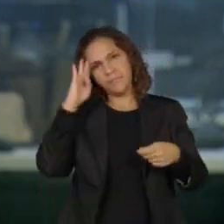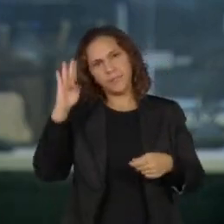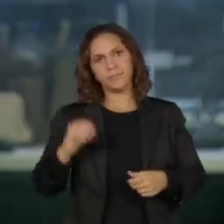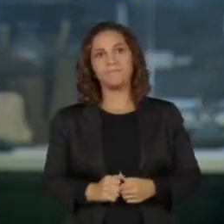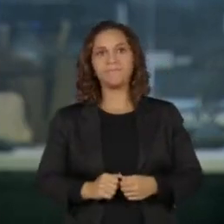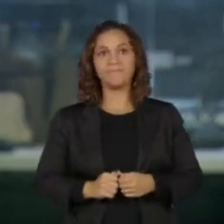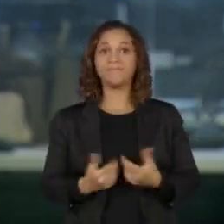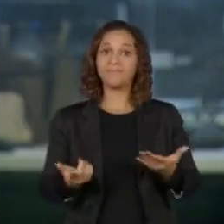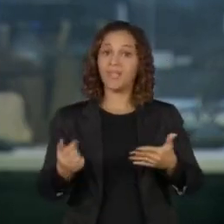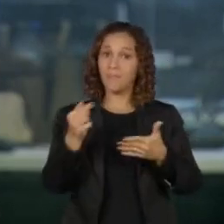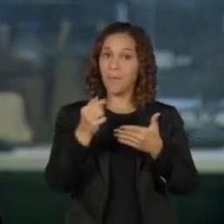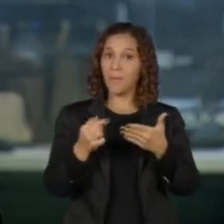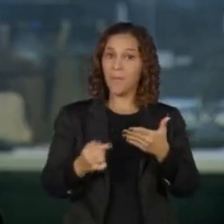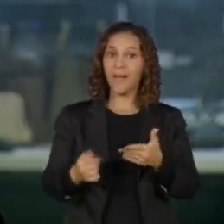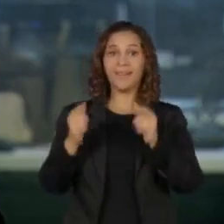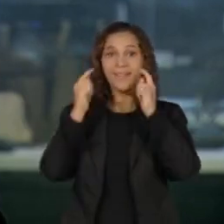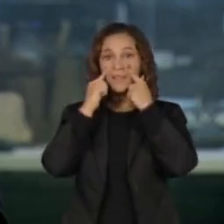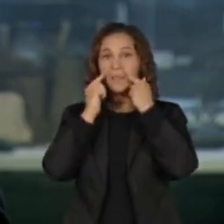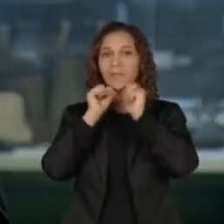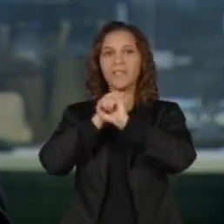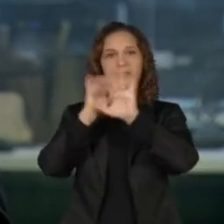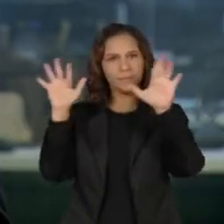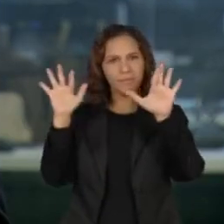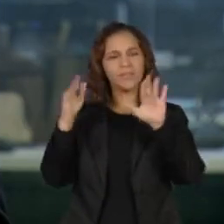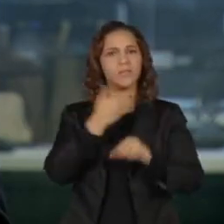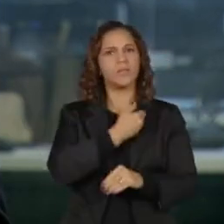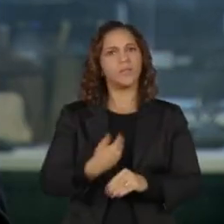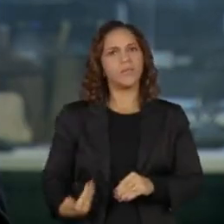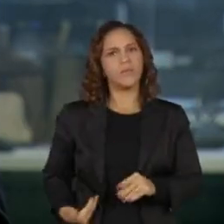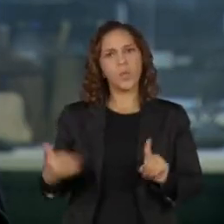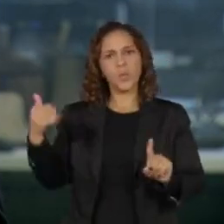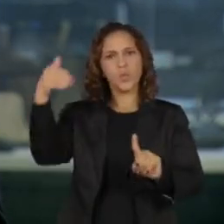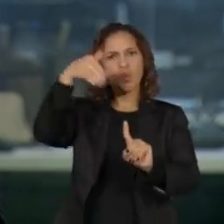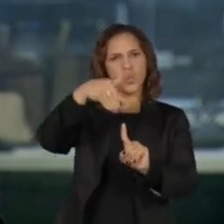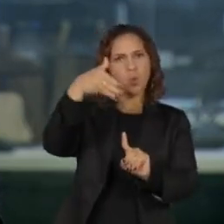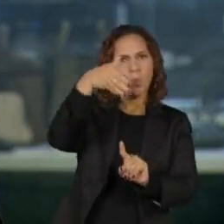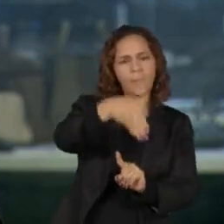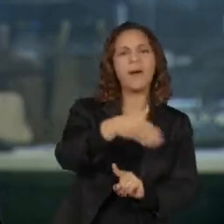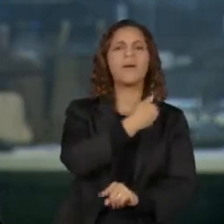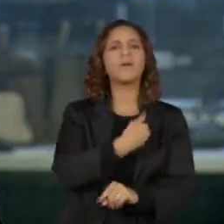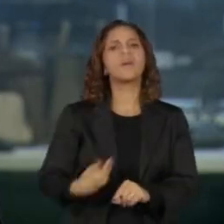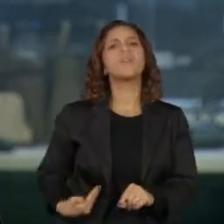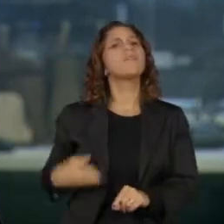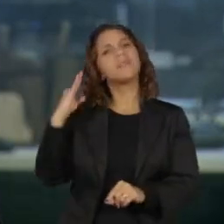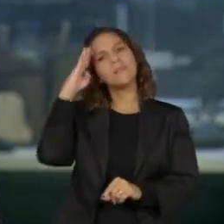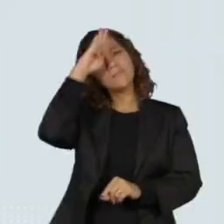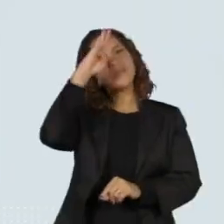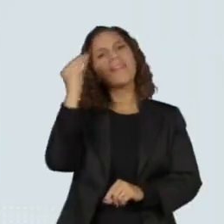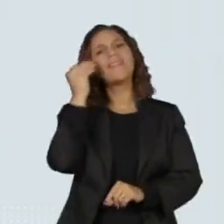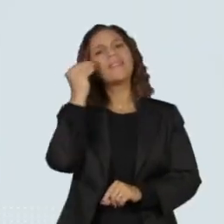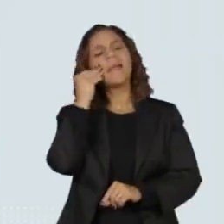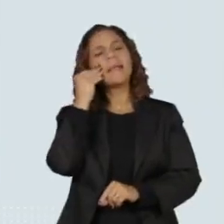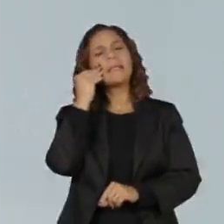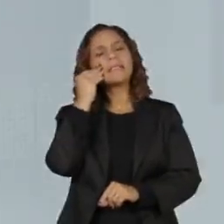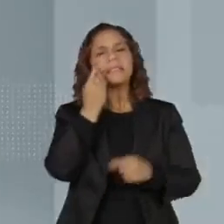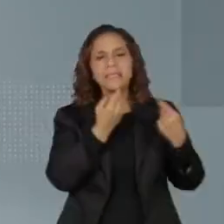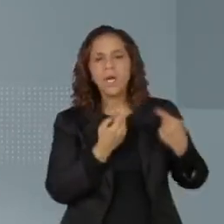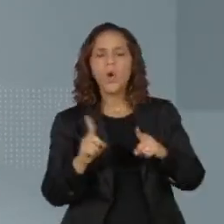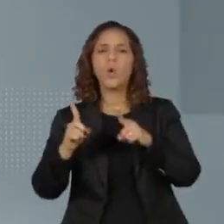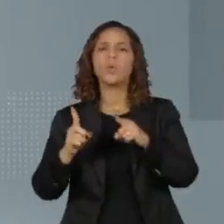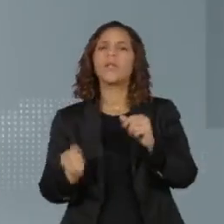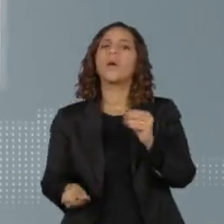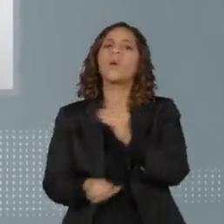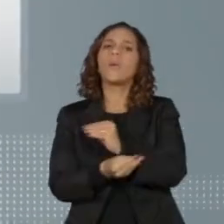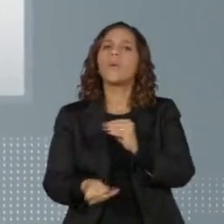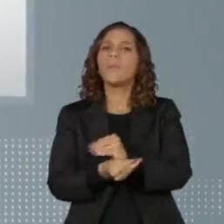por essas e outras a transparência internacional ocupa o governo bolsonaro pelo desmanche no combate à corrupção o